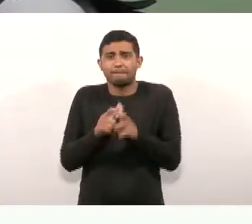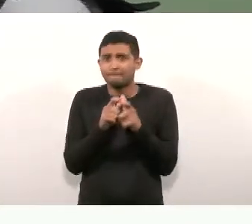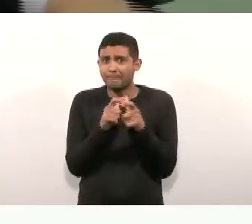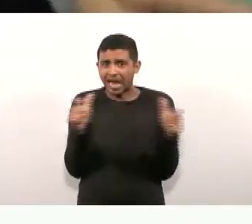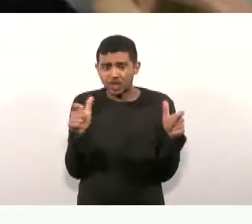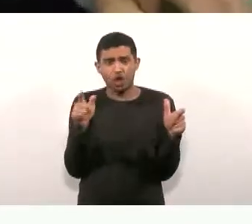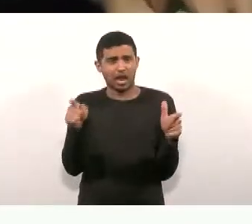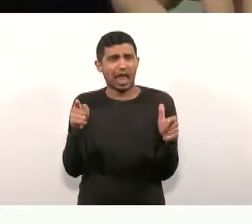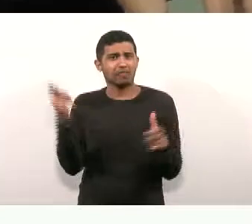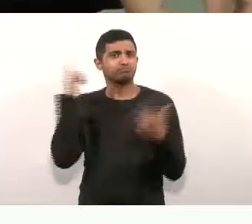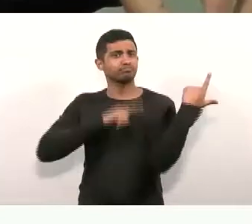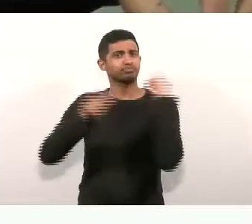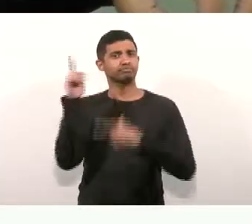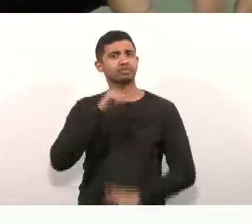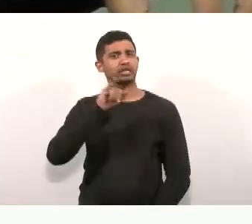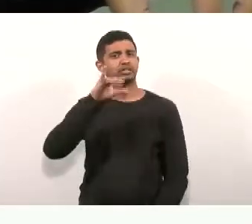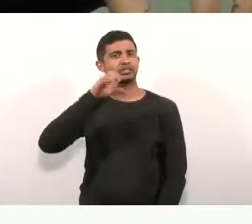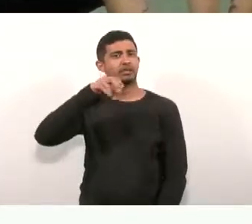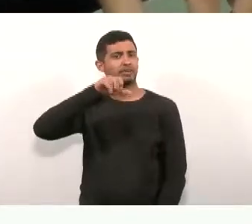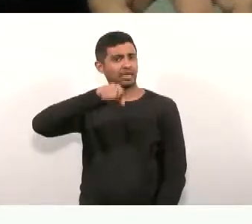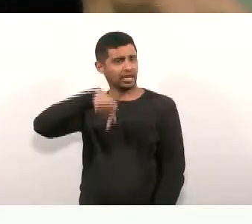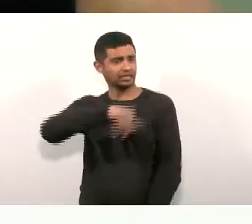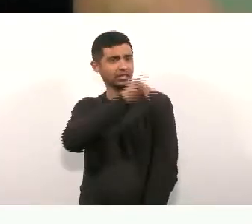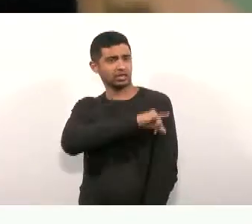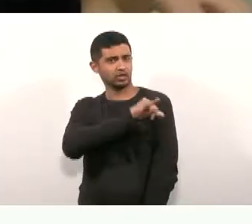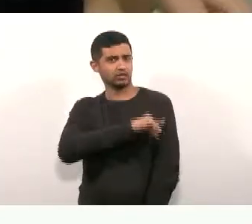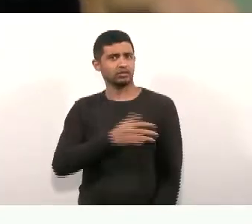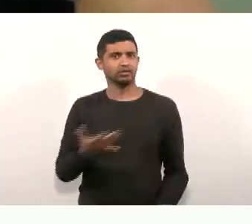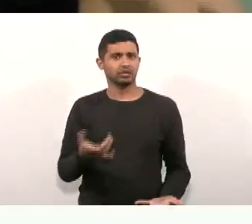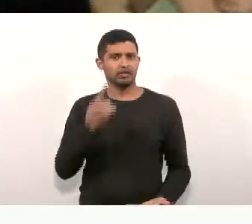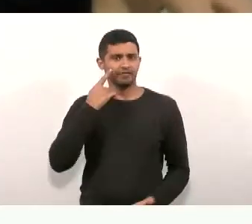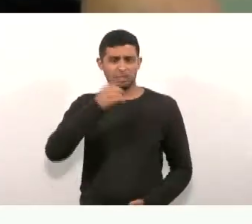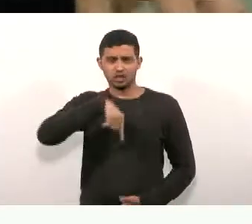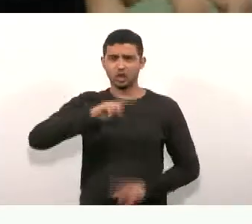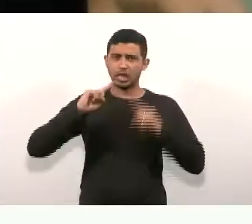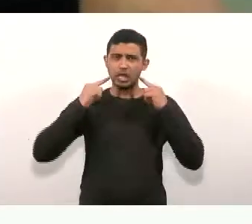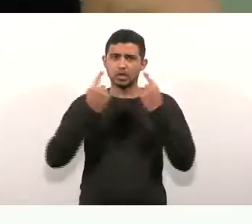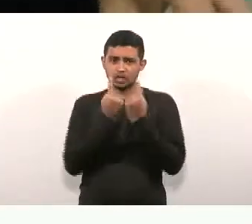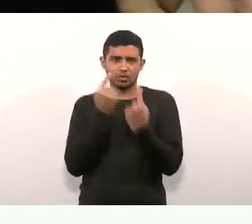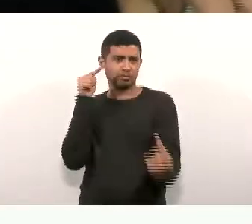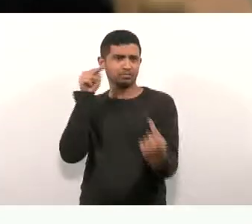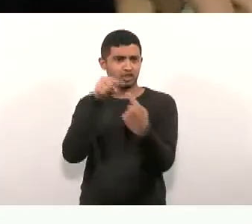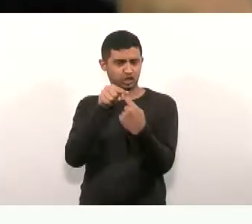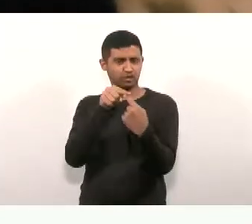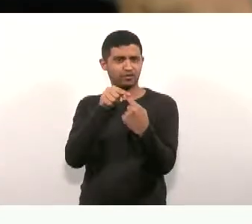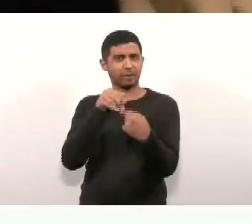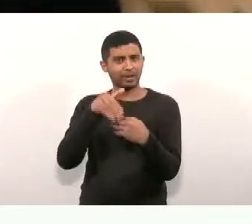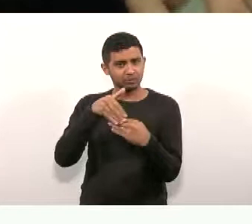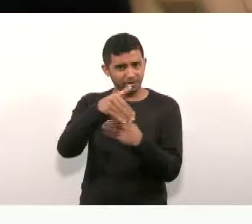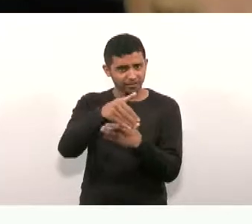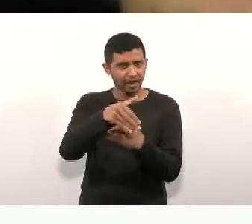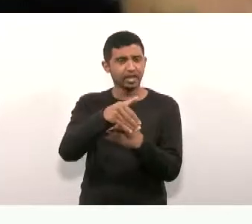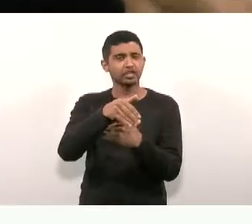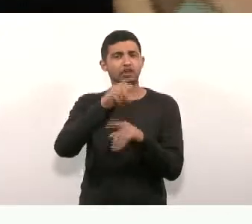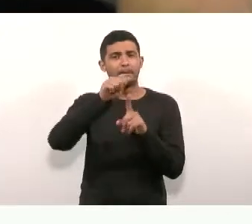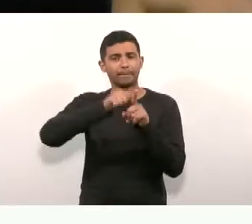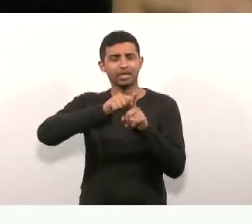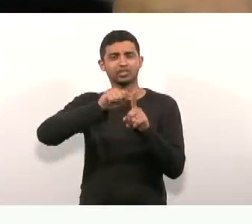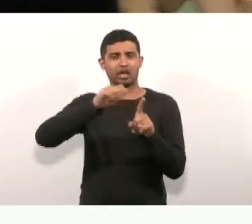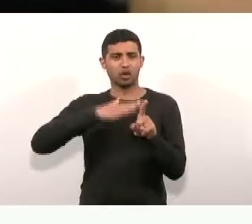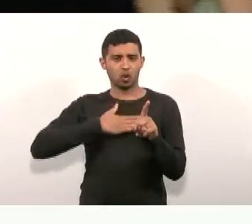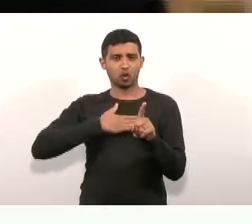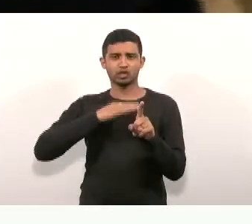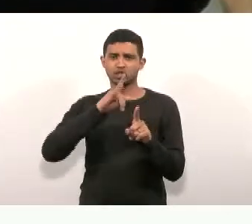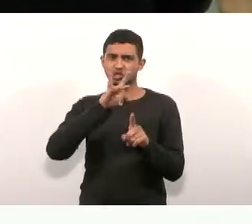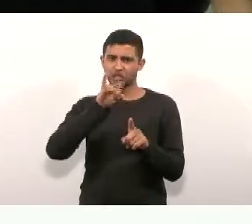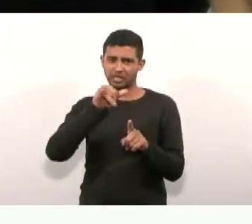né? Então, assim, a gente tem um desdobramento dessa audiência objetivo, que é a segunda quinzena de agosto. Nós vamos fazer uma reunião, não é audiência